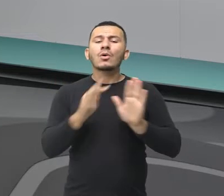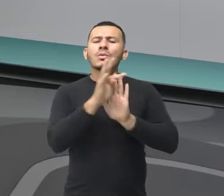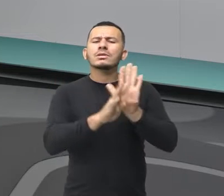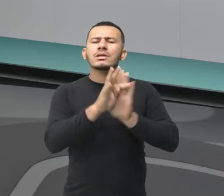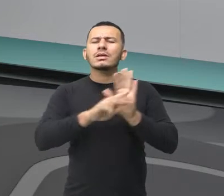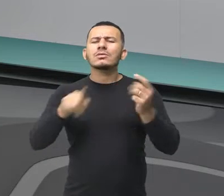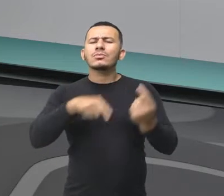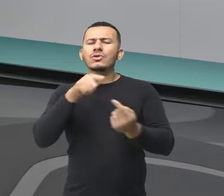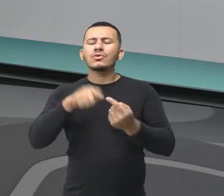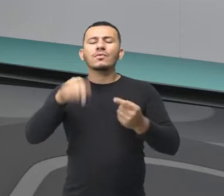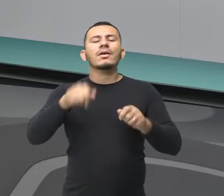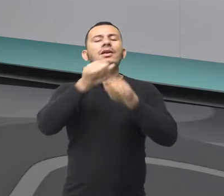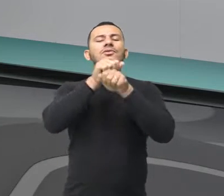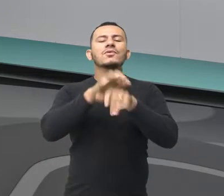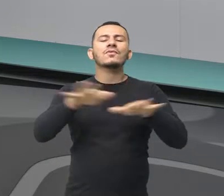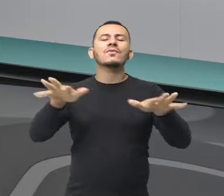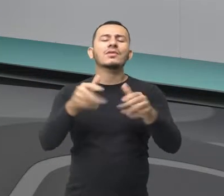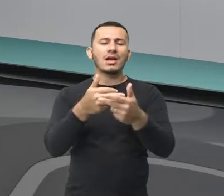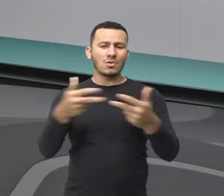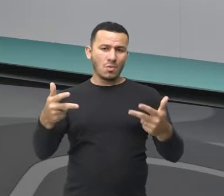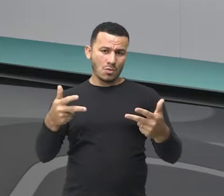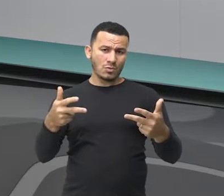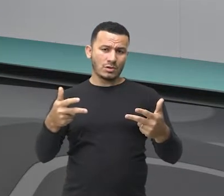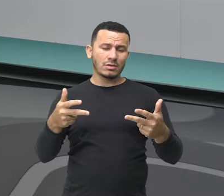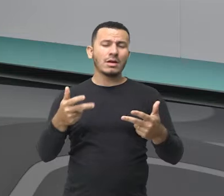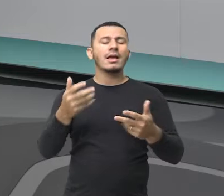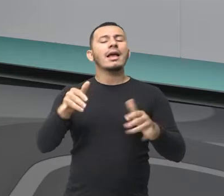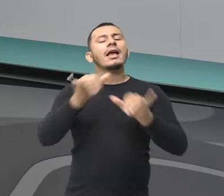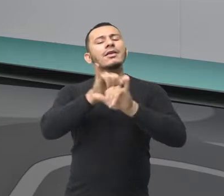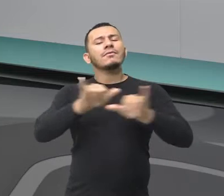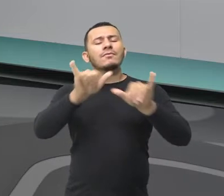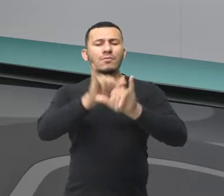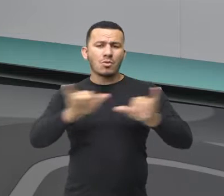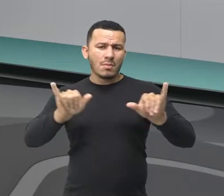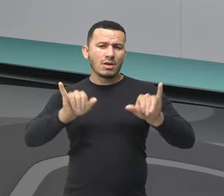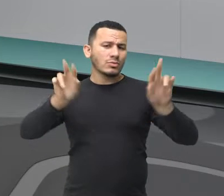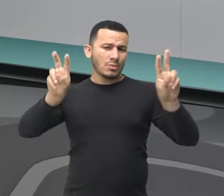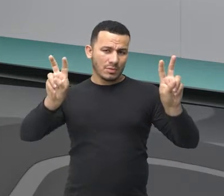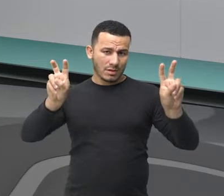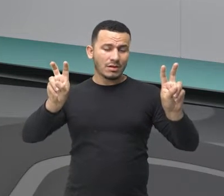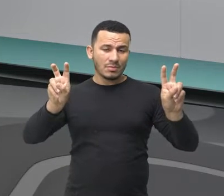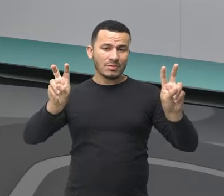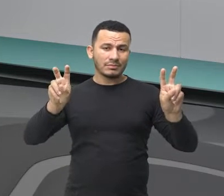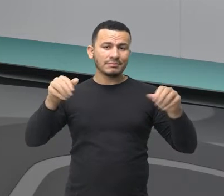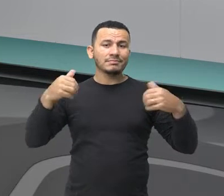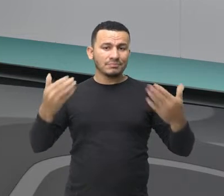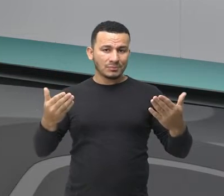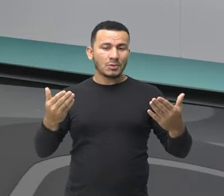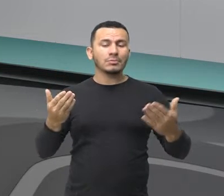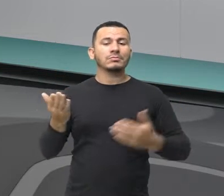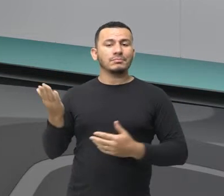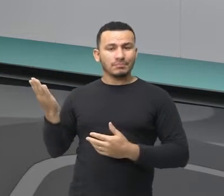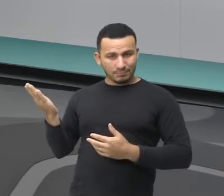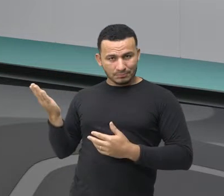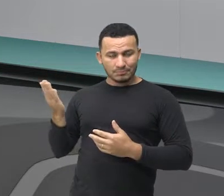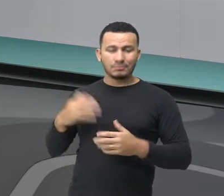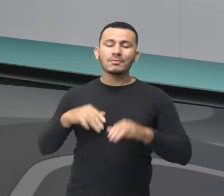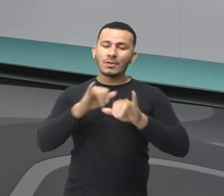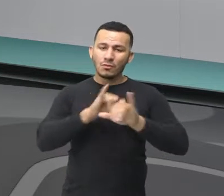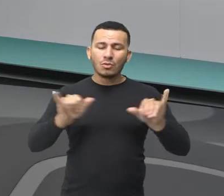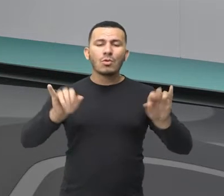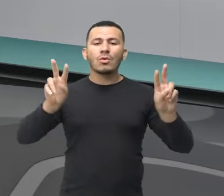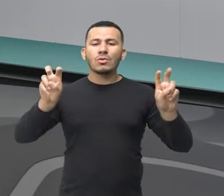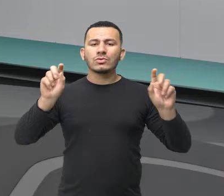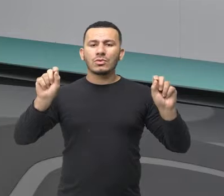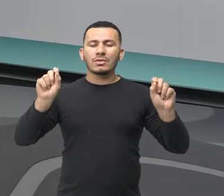de algo, divulgar alguma coisa, informar, melhor dizendo, a respeito de algo. E aí, a gente tem, no caso, vai